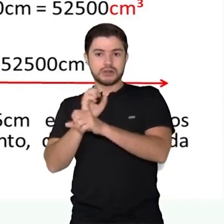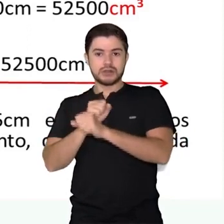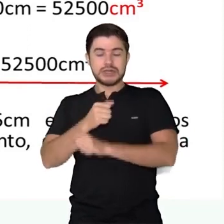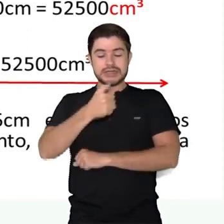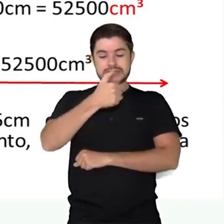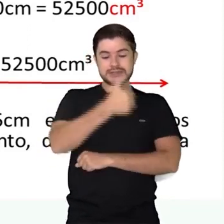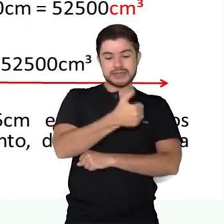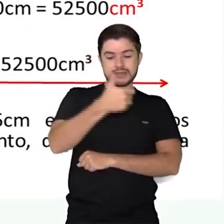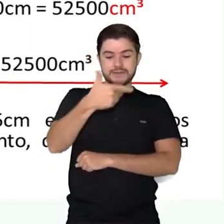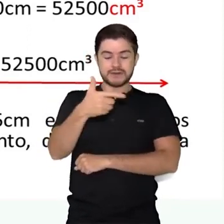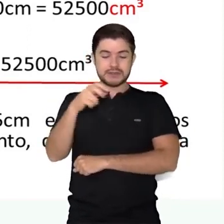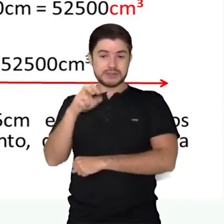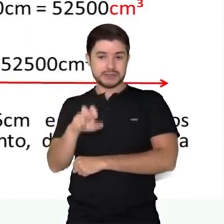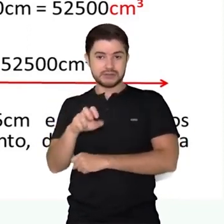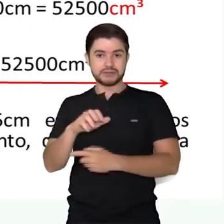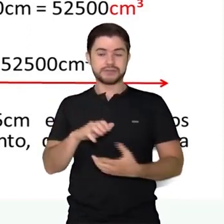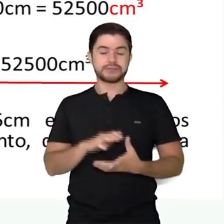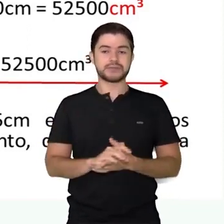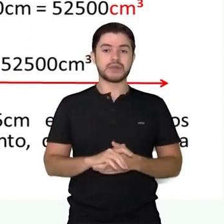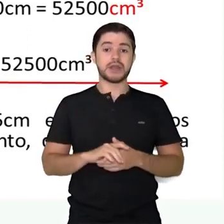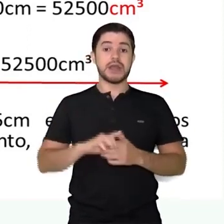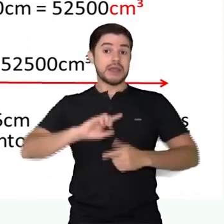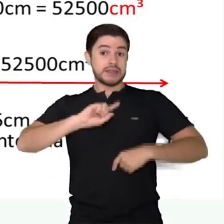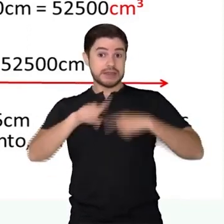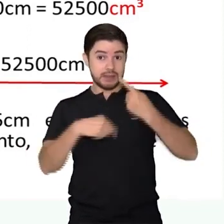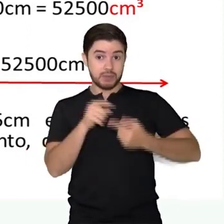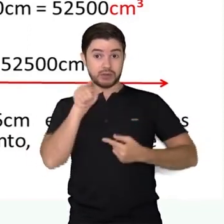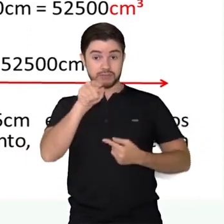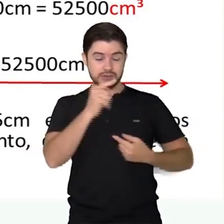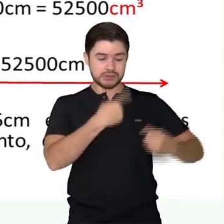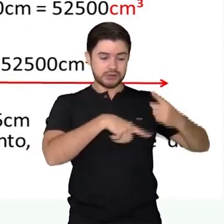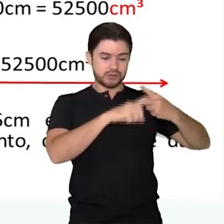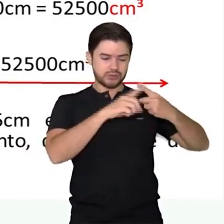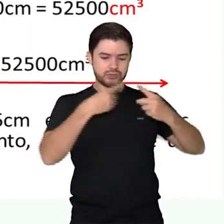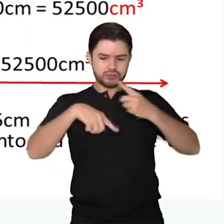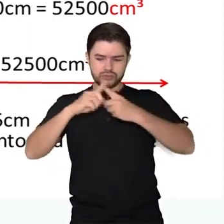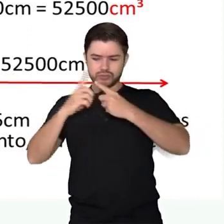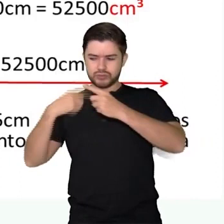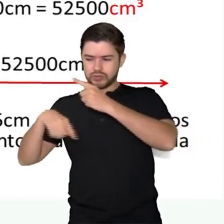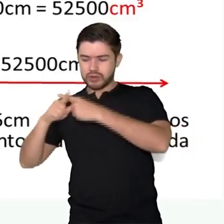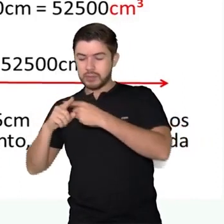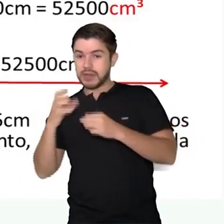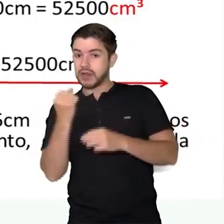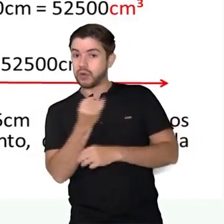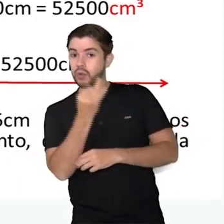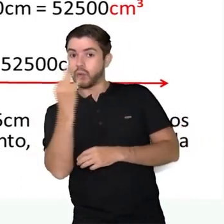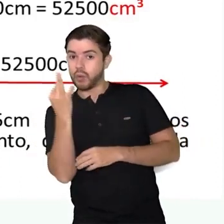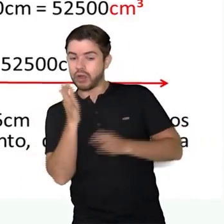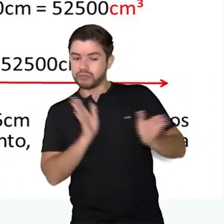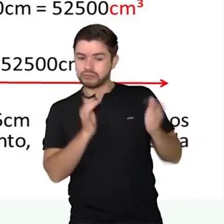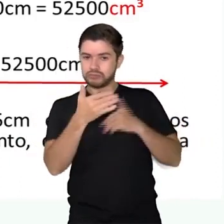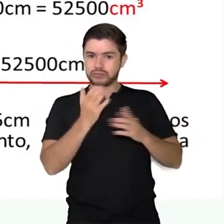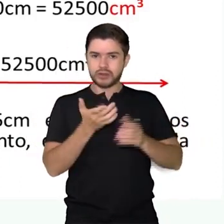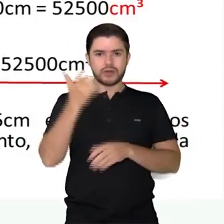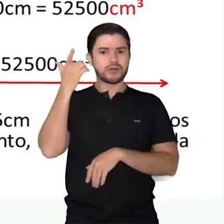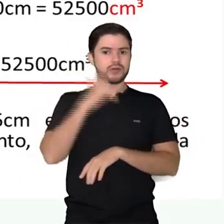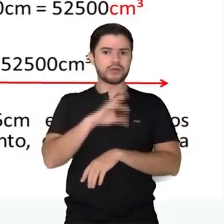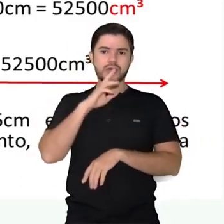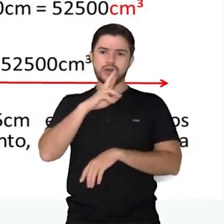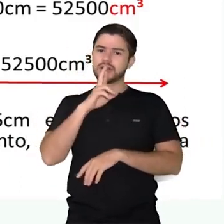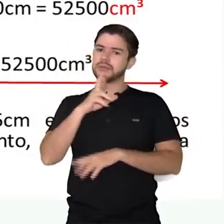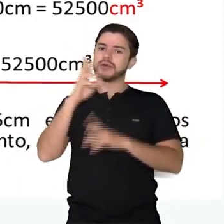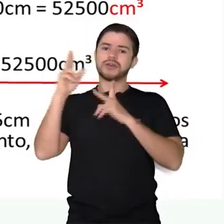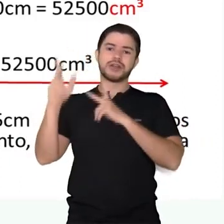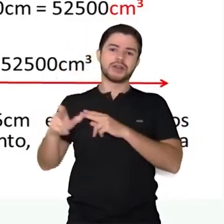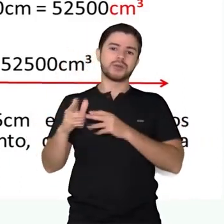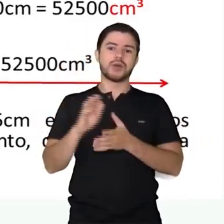Quando você multiplica essa potência, né, o resultado, pela quantidade de cubinhos, chegaremos também no mesmo resultado, que